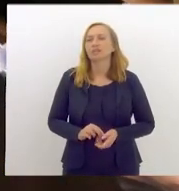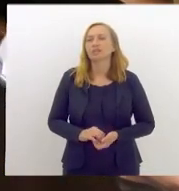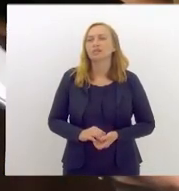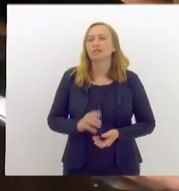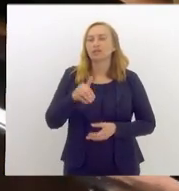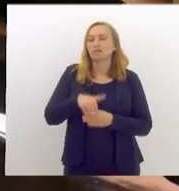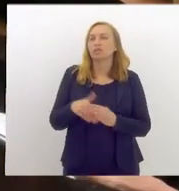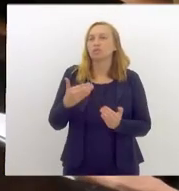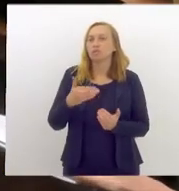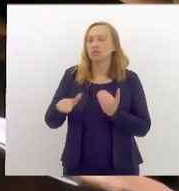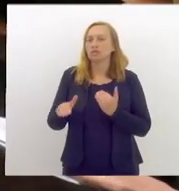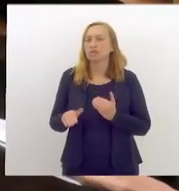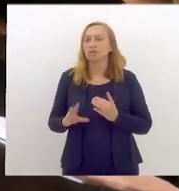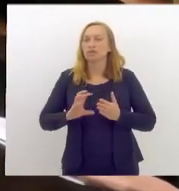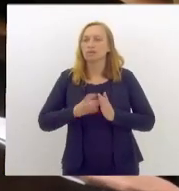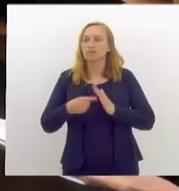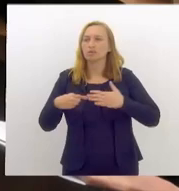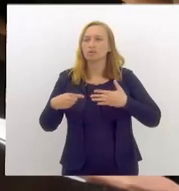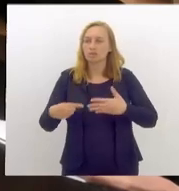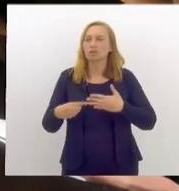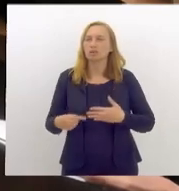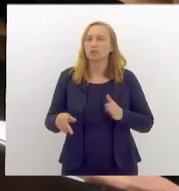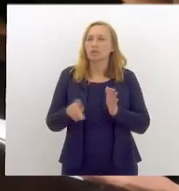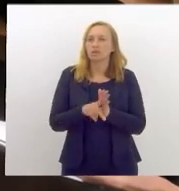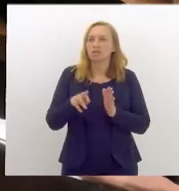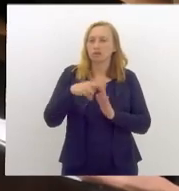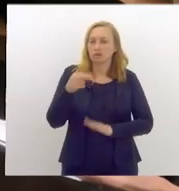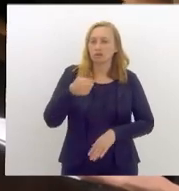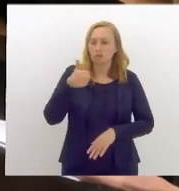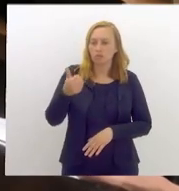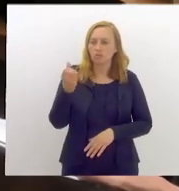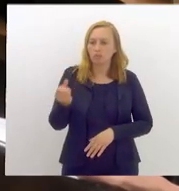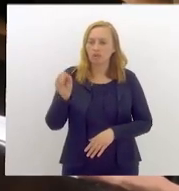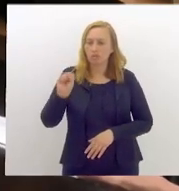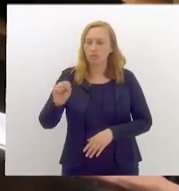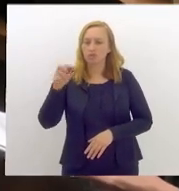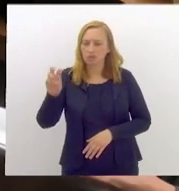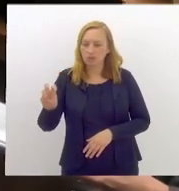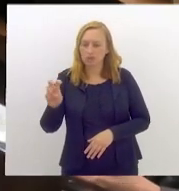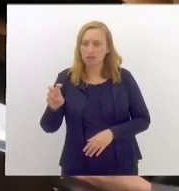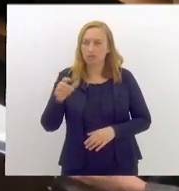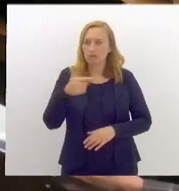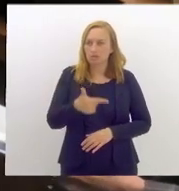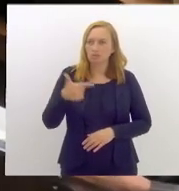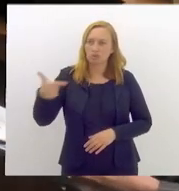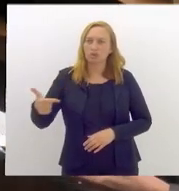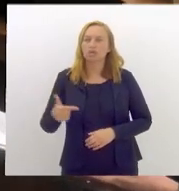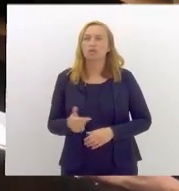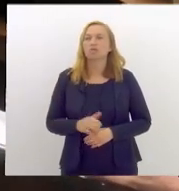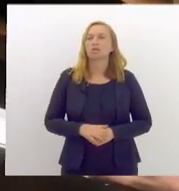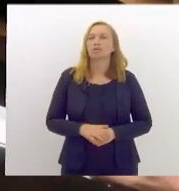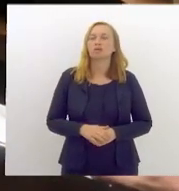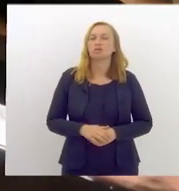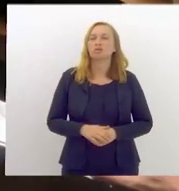voto contrário da bancada do pessoal projeto de resolução 1685 de 2022 e voto por